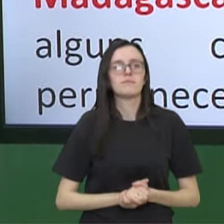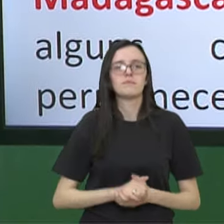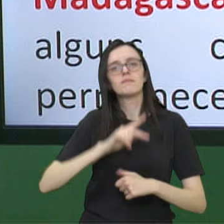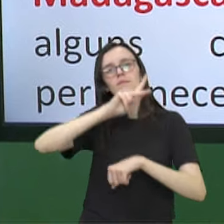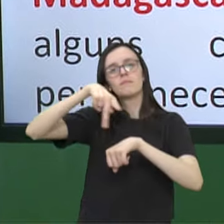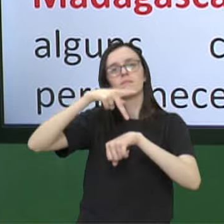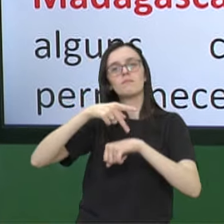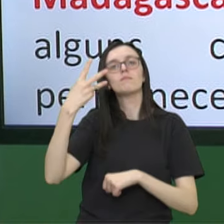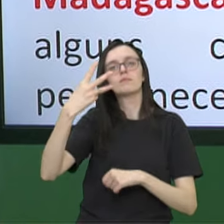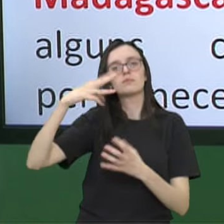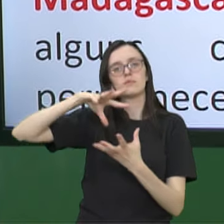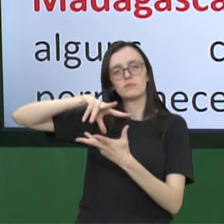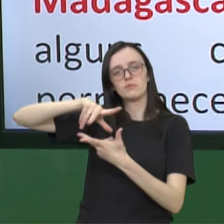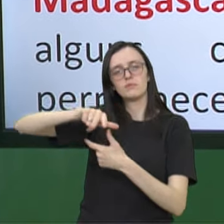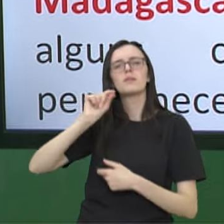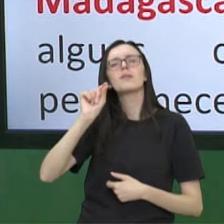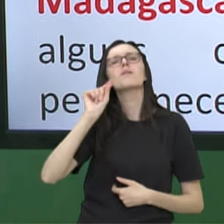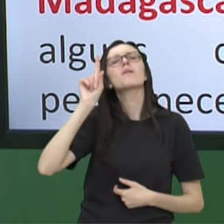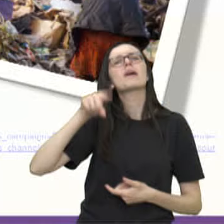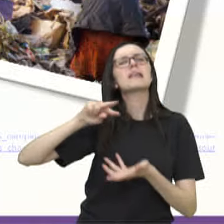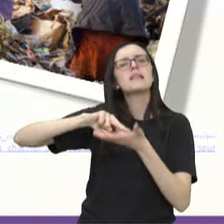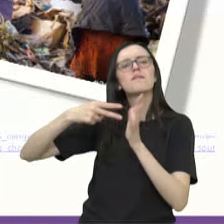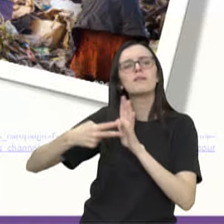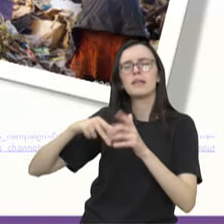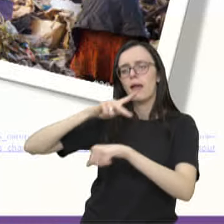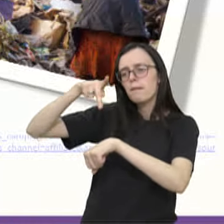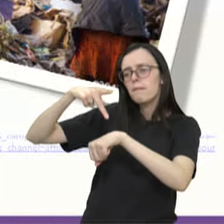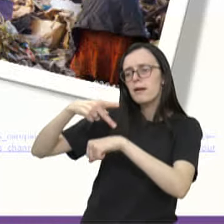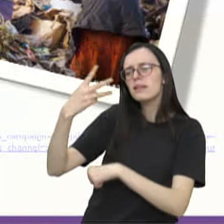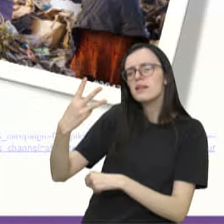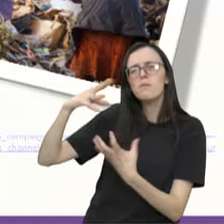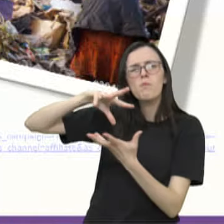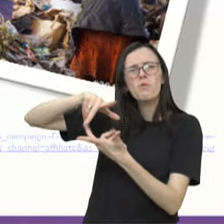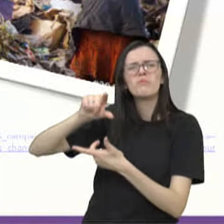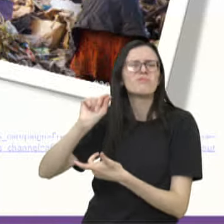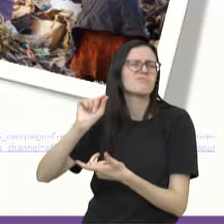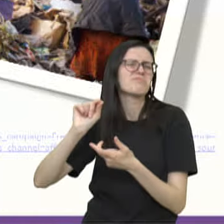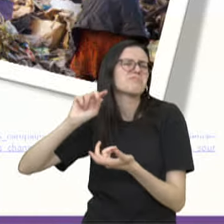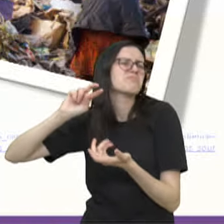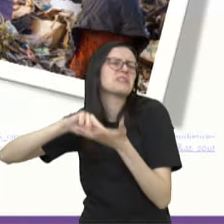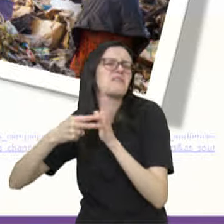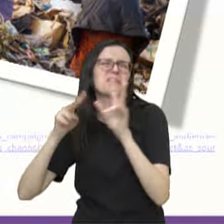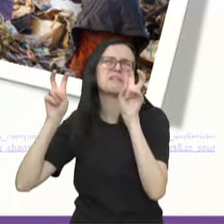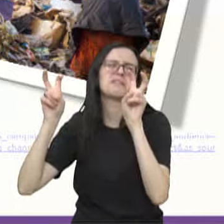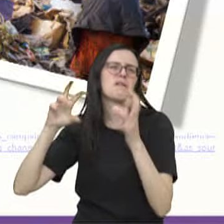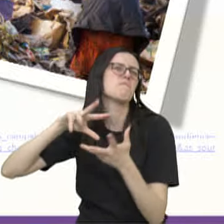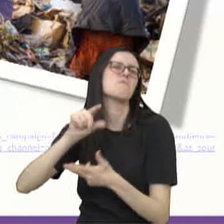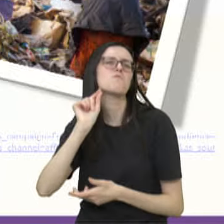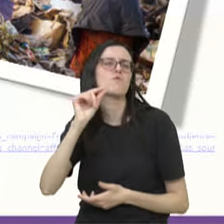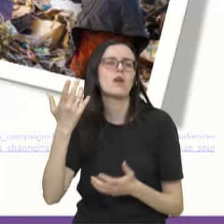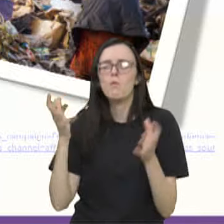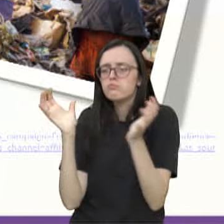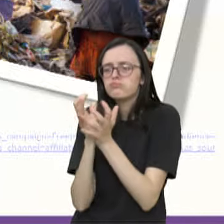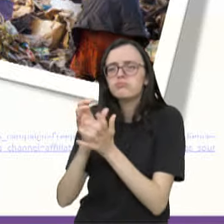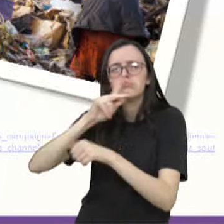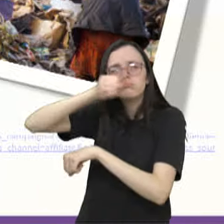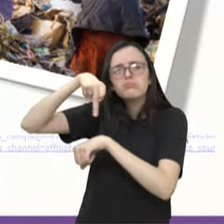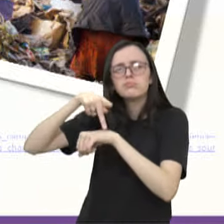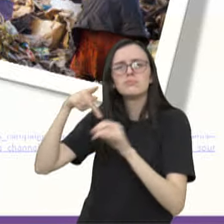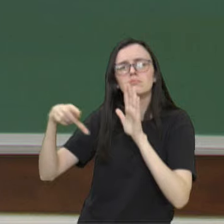de terceiro mundo, pessoal. O que quer dizer esses países aí de terceiro mundo? Que grupo de países diz respeito